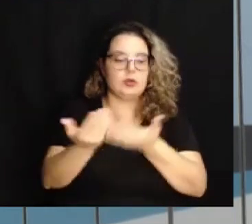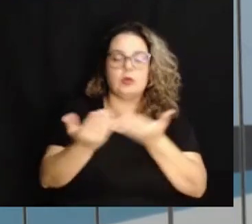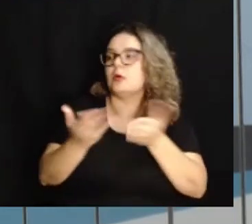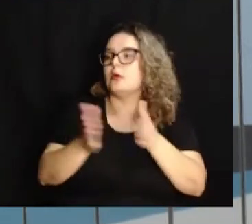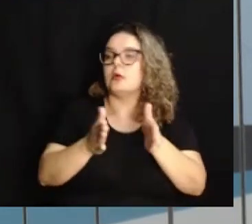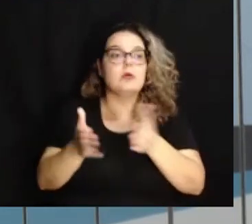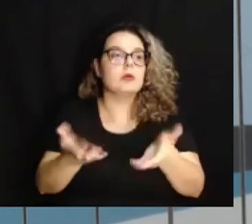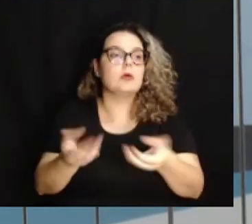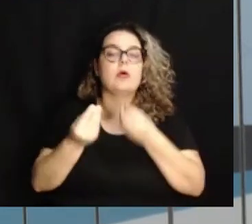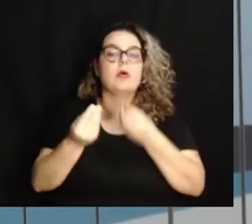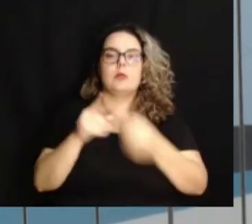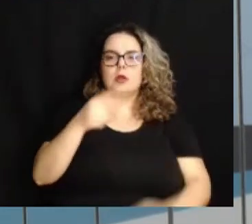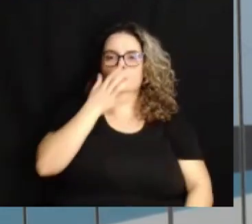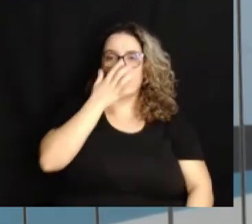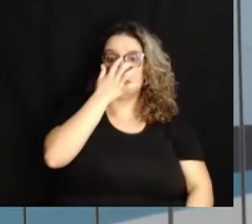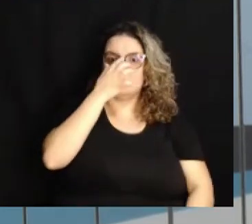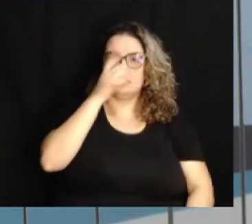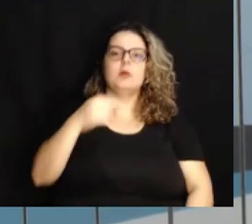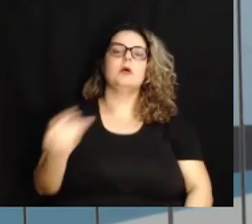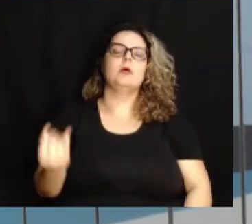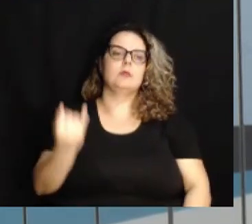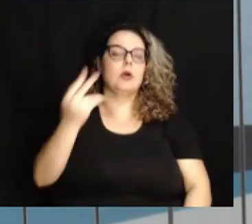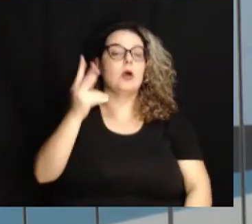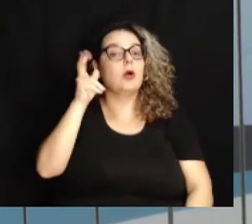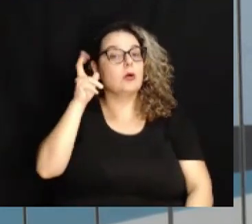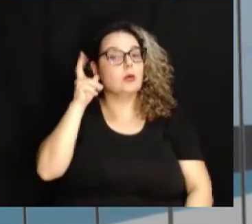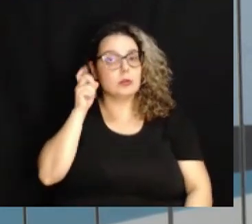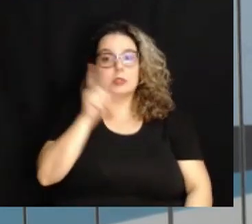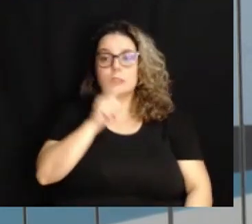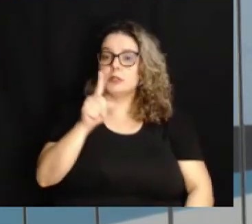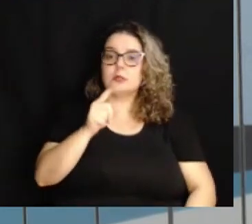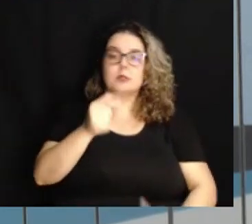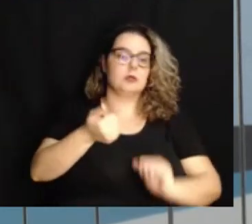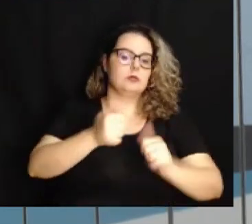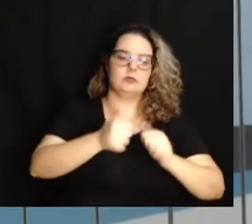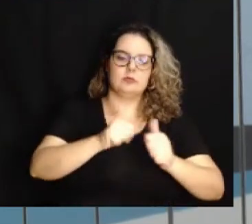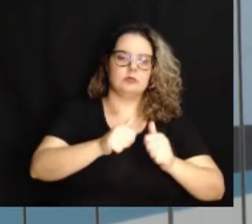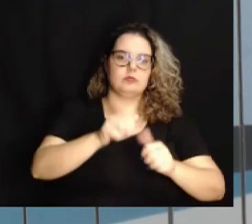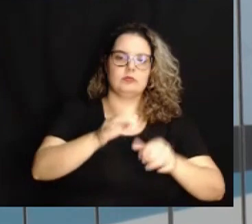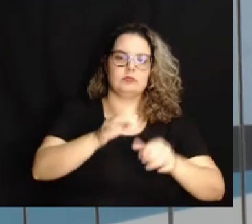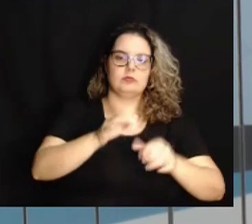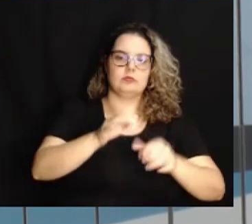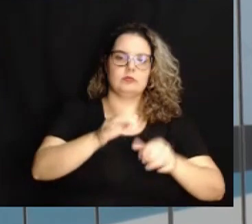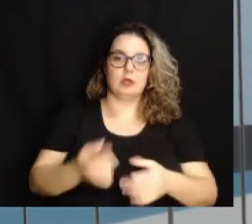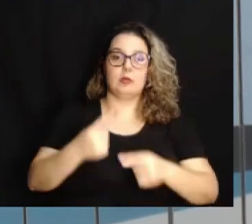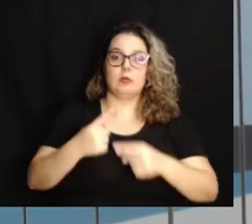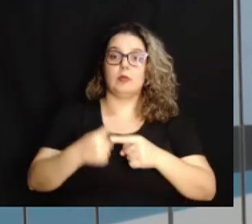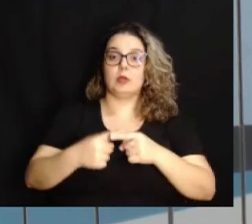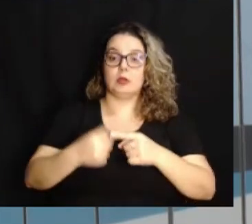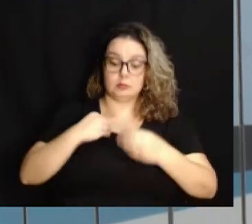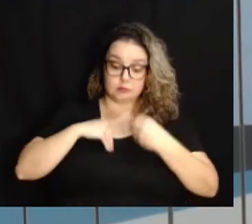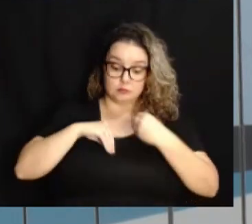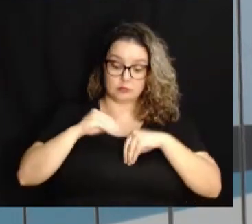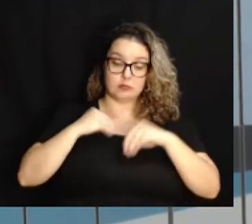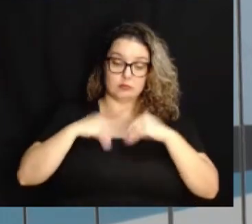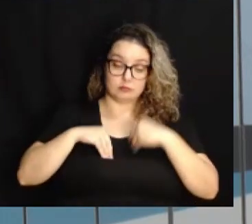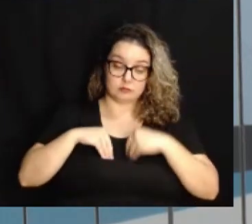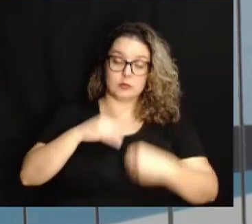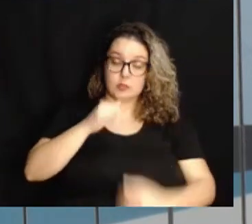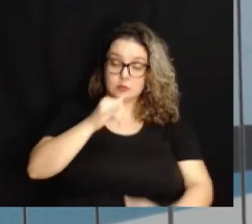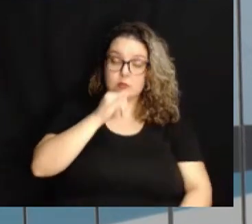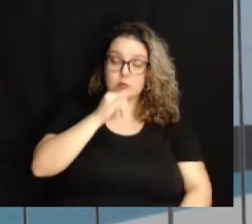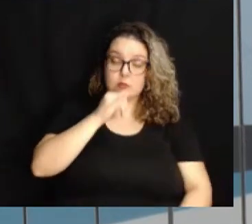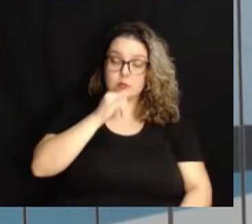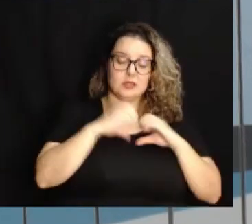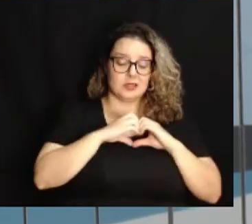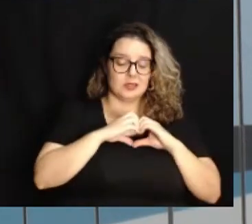Mas é crucial ouvir e não julgar, porque justamente a depressão, inclusive eu dou esse exemplo com muita dor no coração,